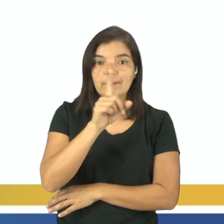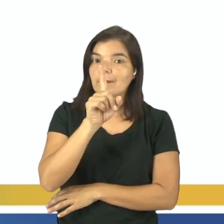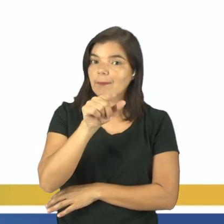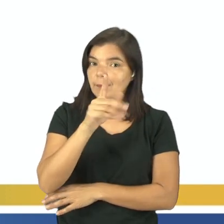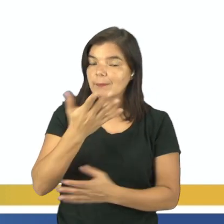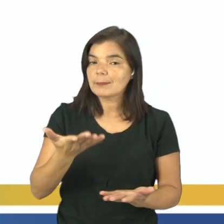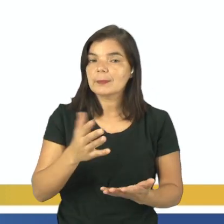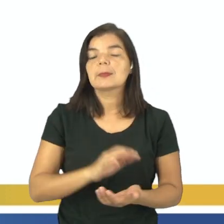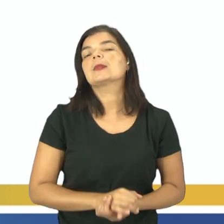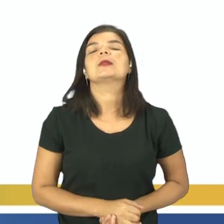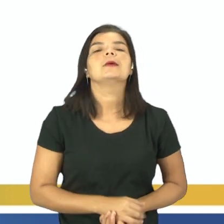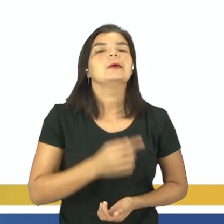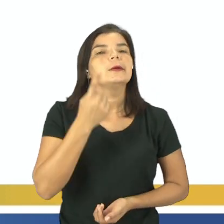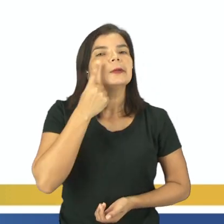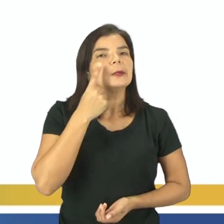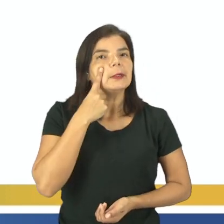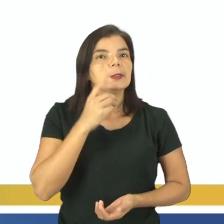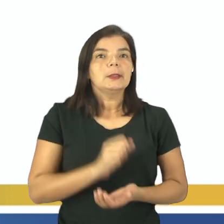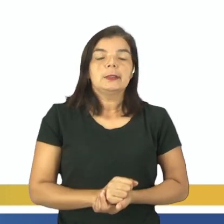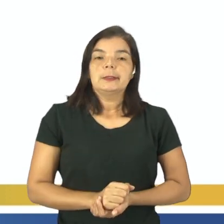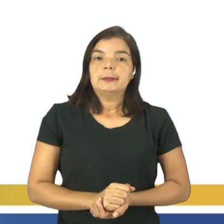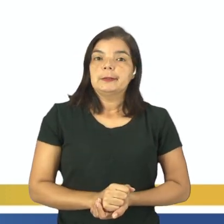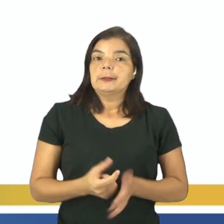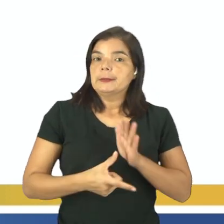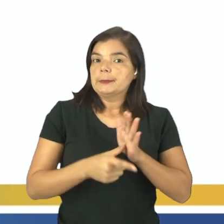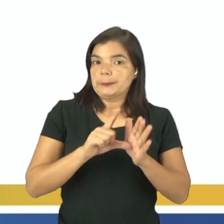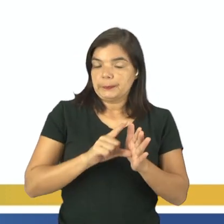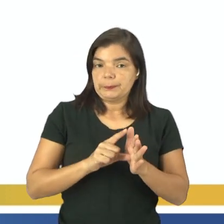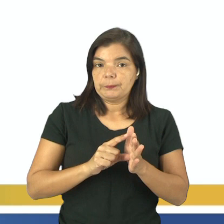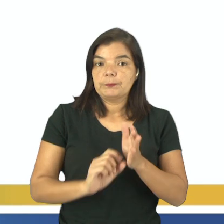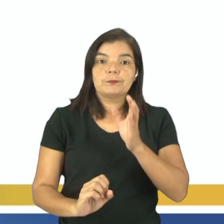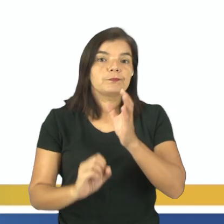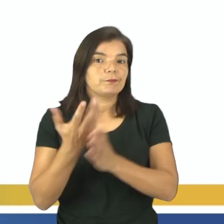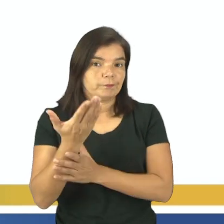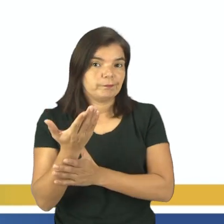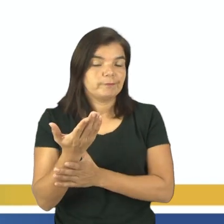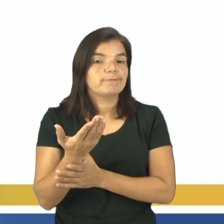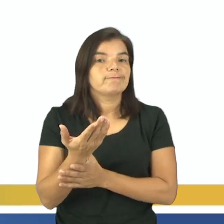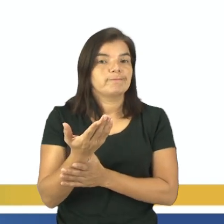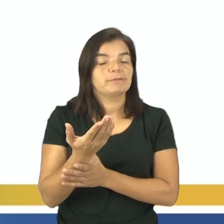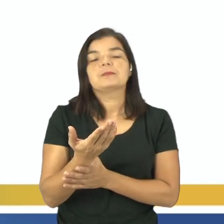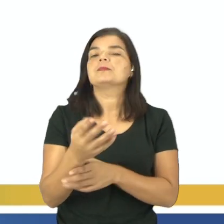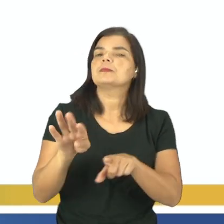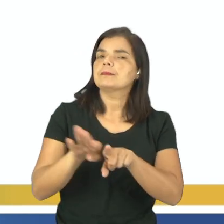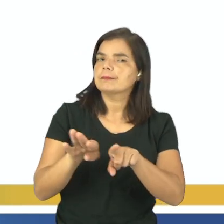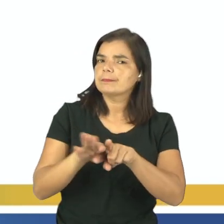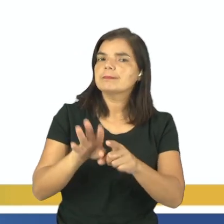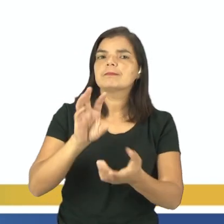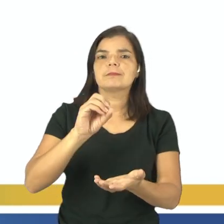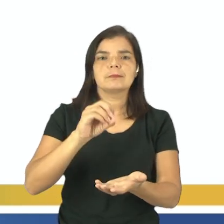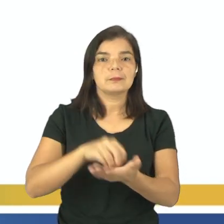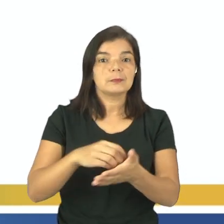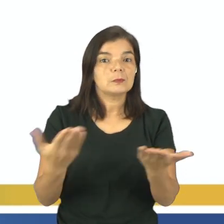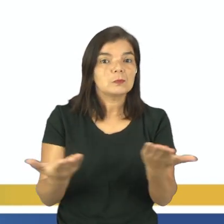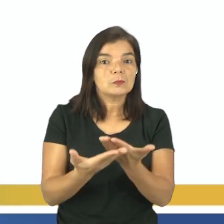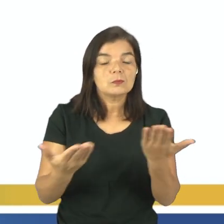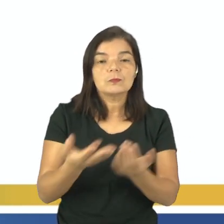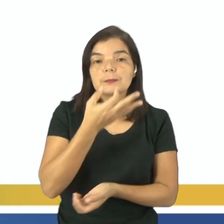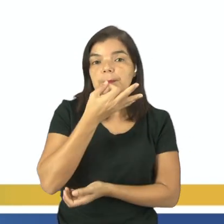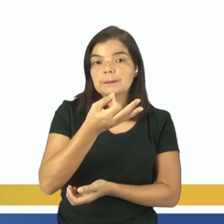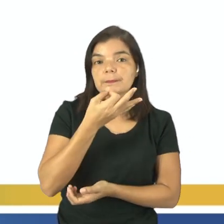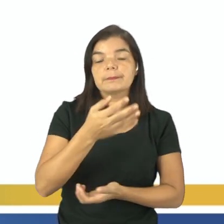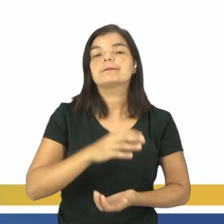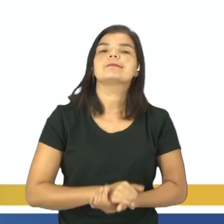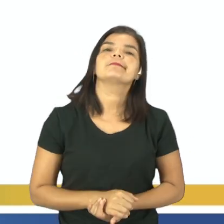opinião, certo? Vejam só, a questão anterior pedia o fato, aquilo que é inquestionável, o acontecimento. Agora eu quero